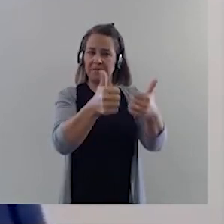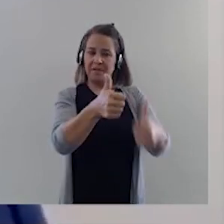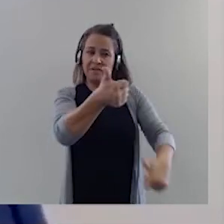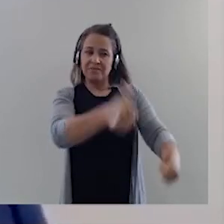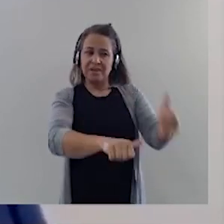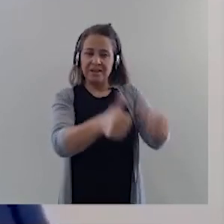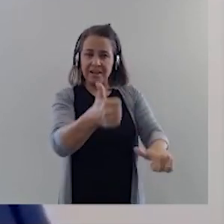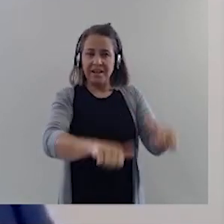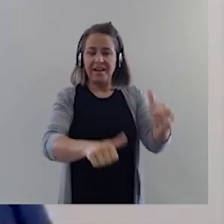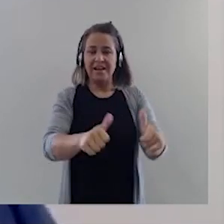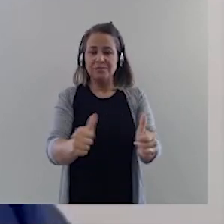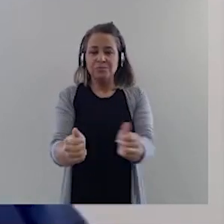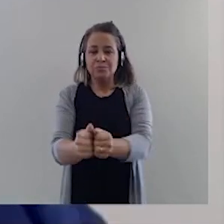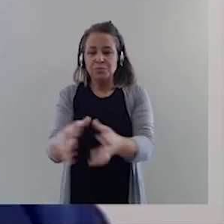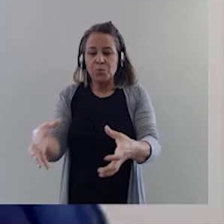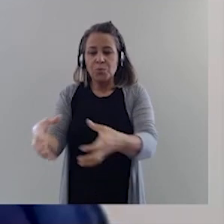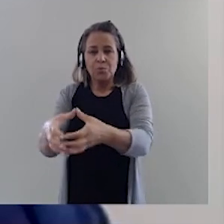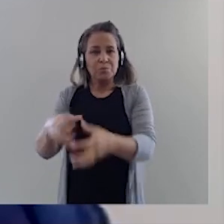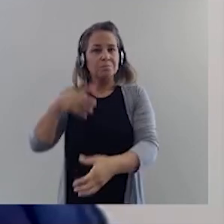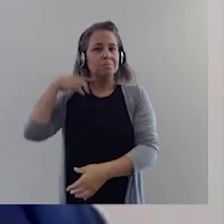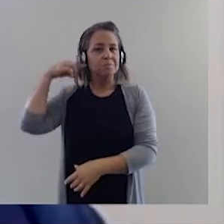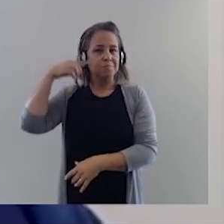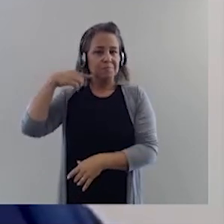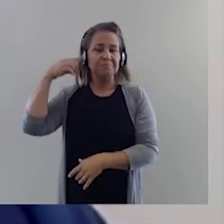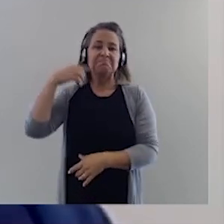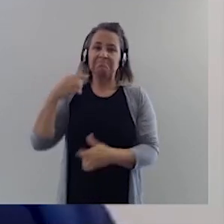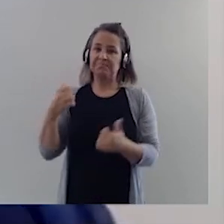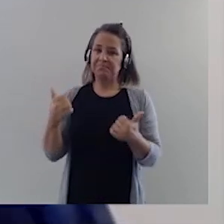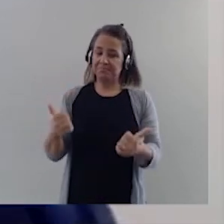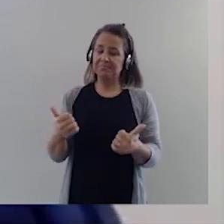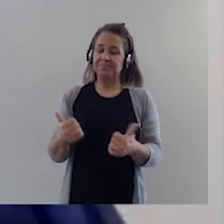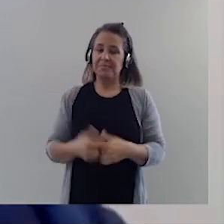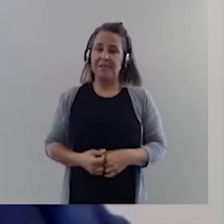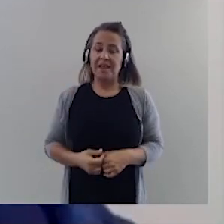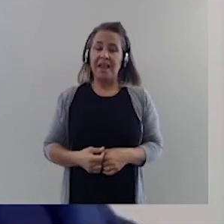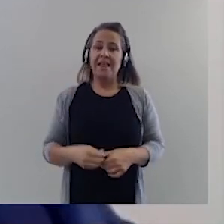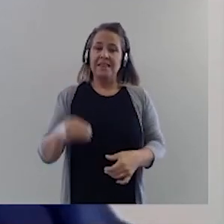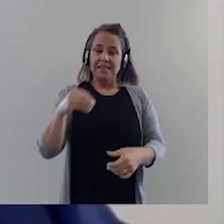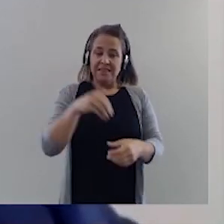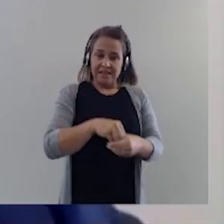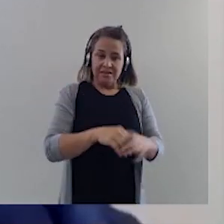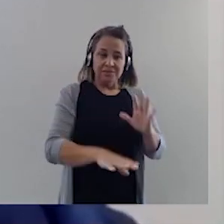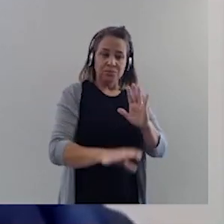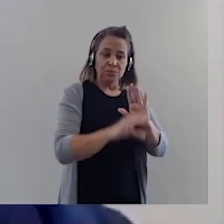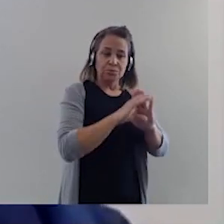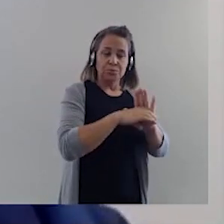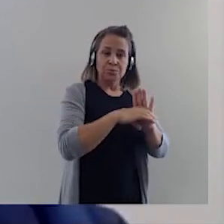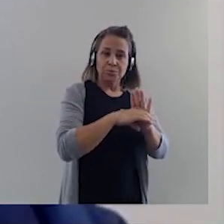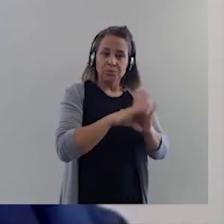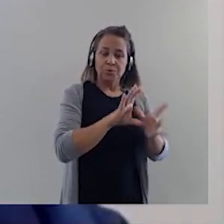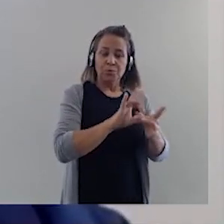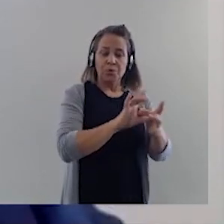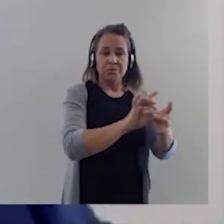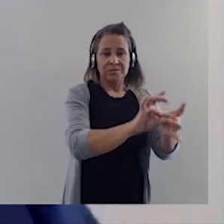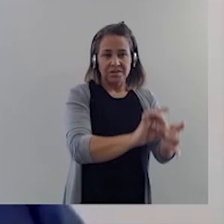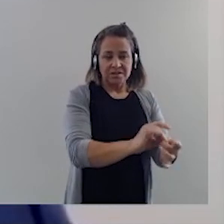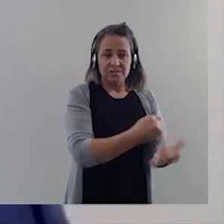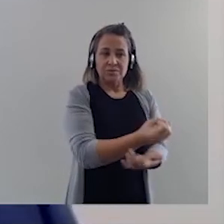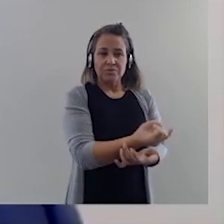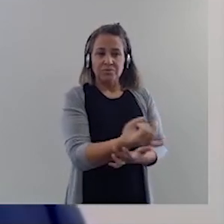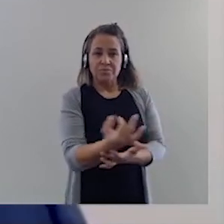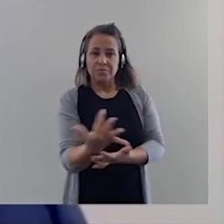advogados. Uma coisa bem interessante, né? Ainda dentro do conceito, dentro do contexto